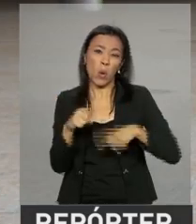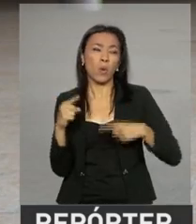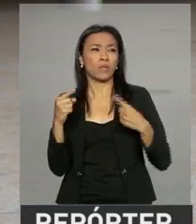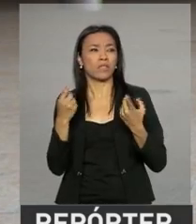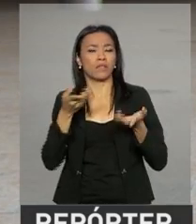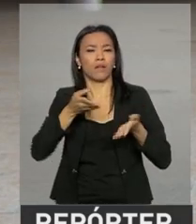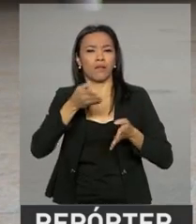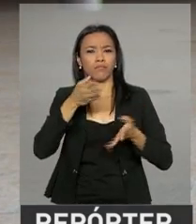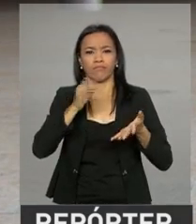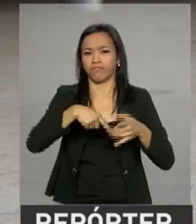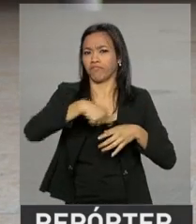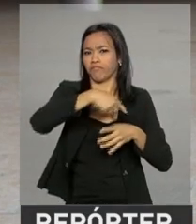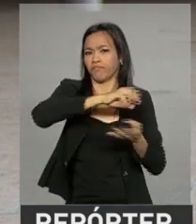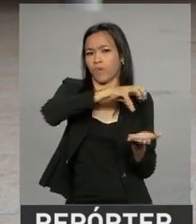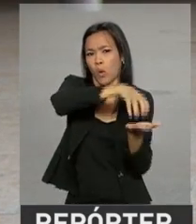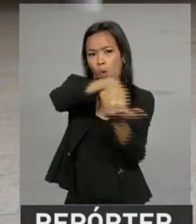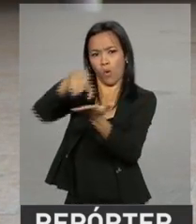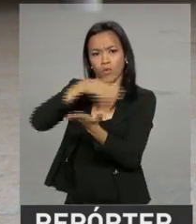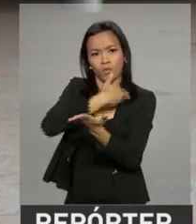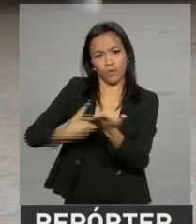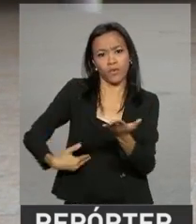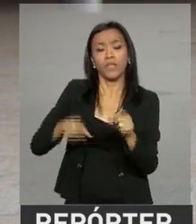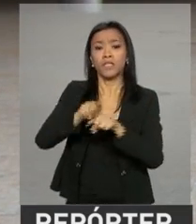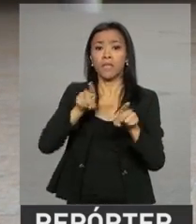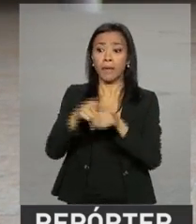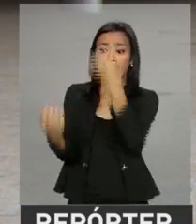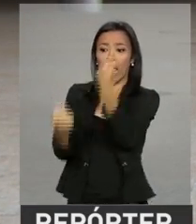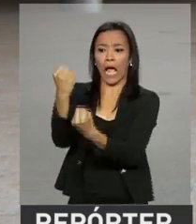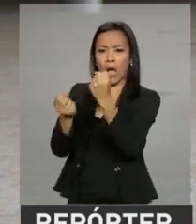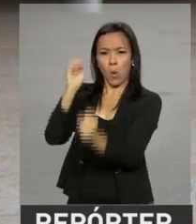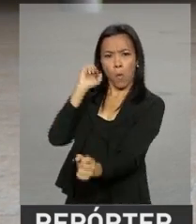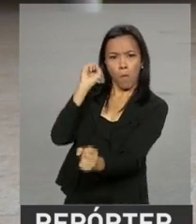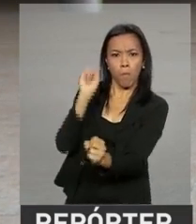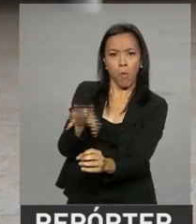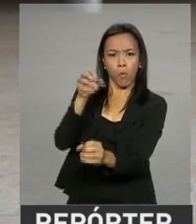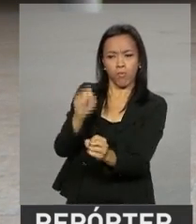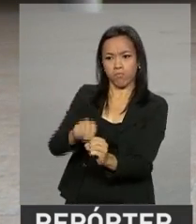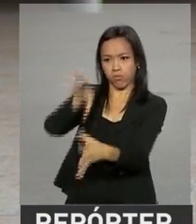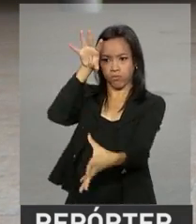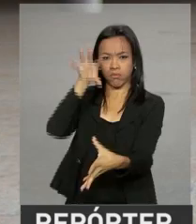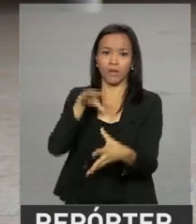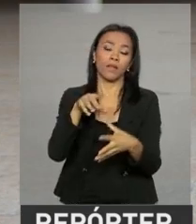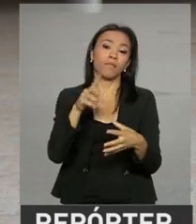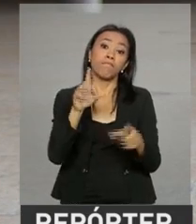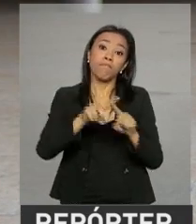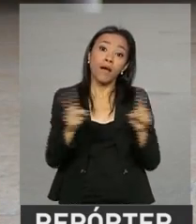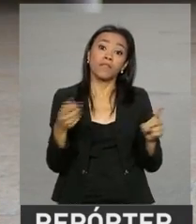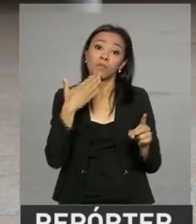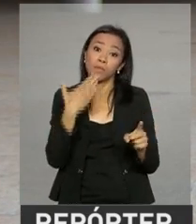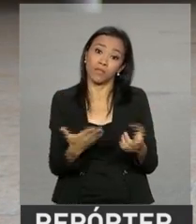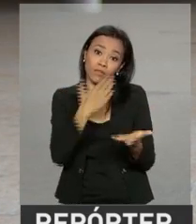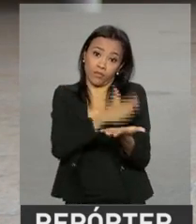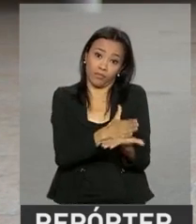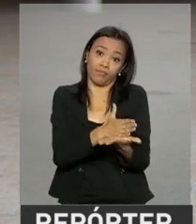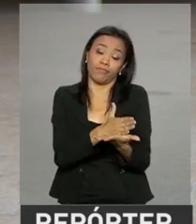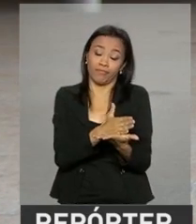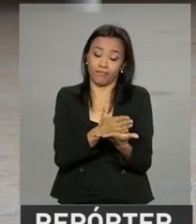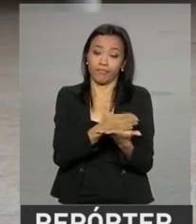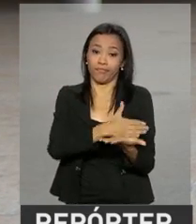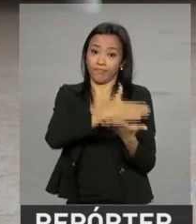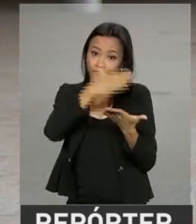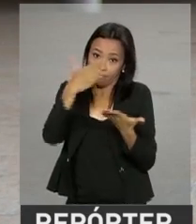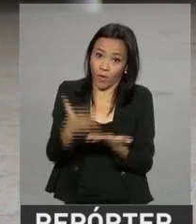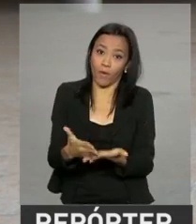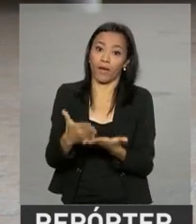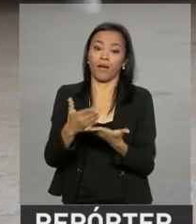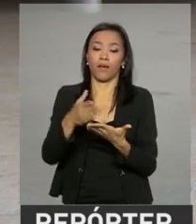públicos e também contra veículos. Essa operação ela deveria terminar hoje, mas agora, com a prorrogação e autorização do presidente em exercício